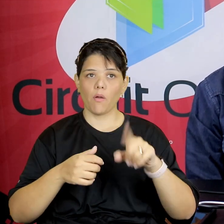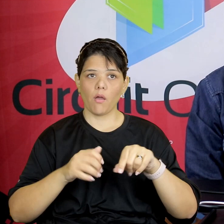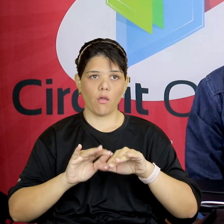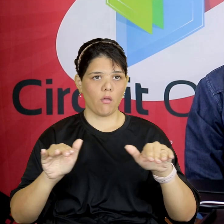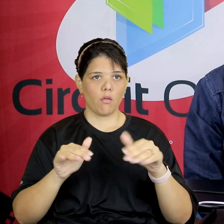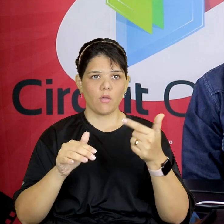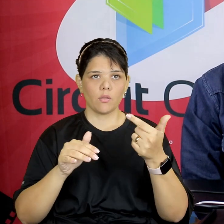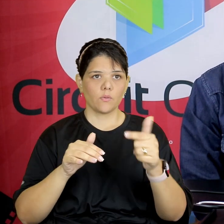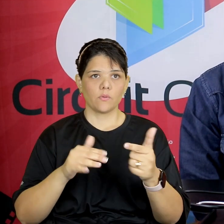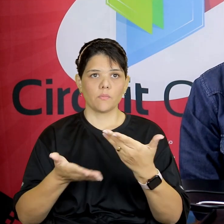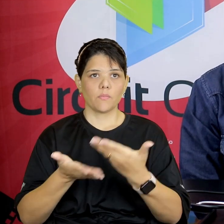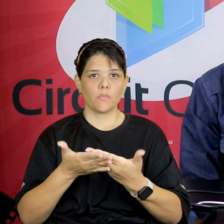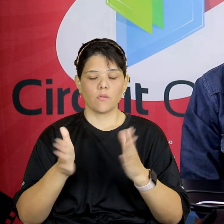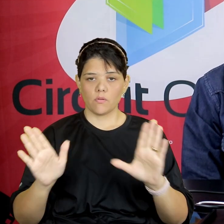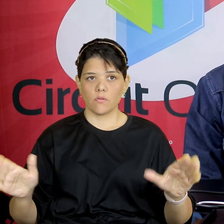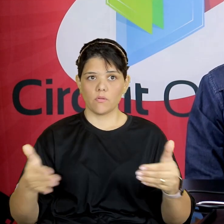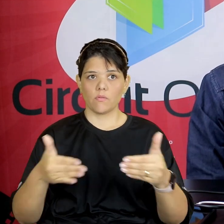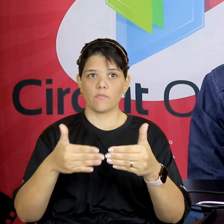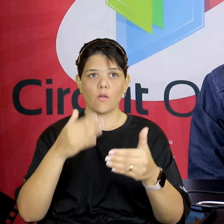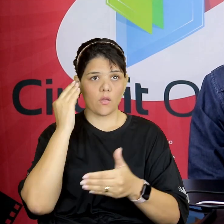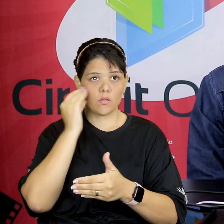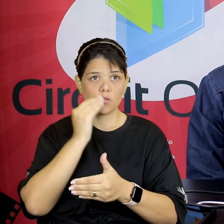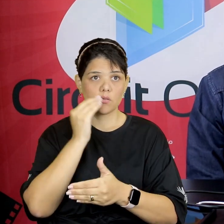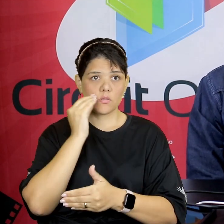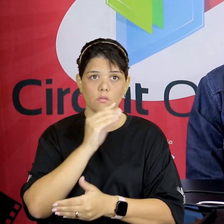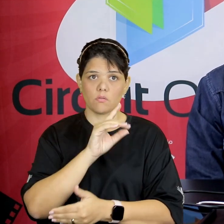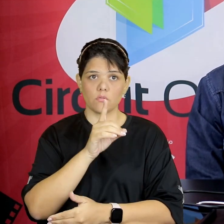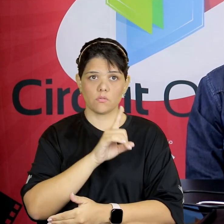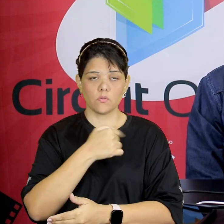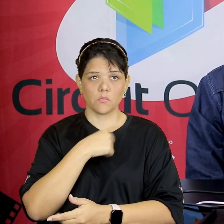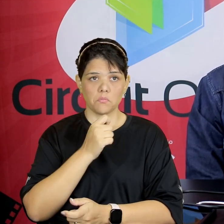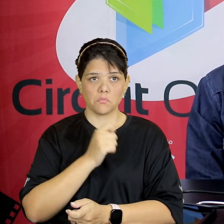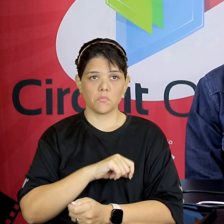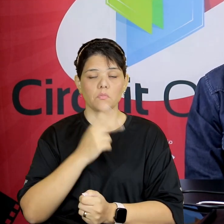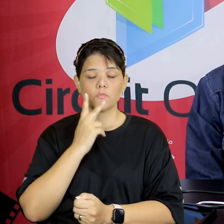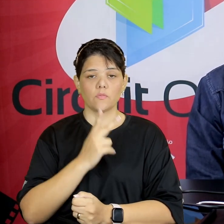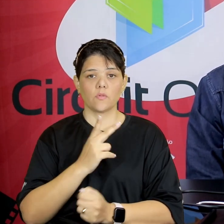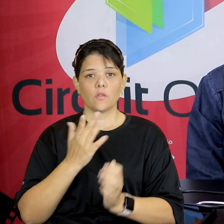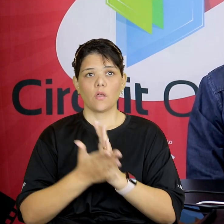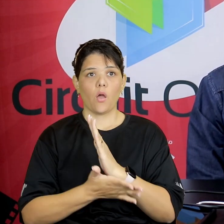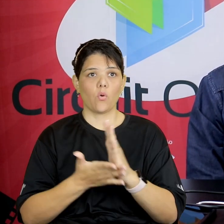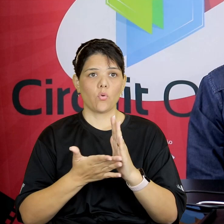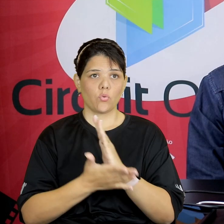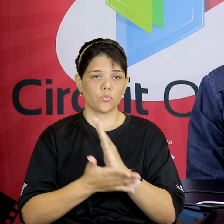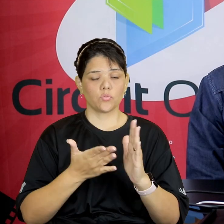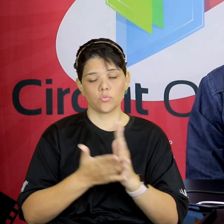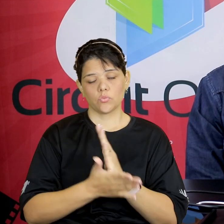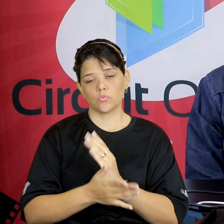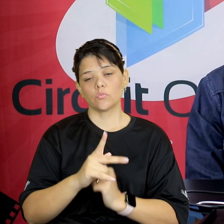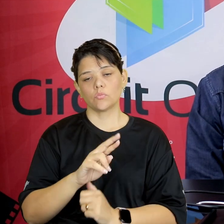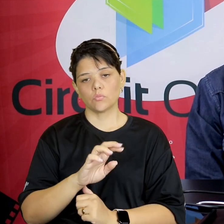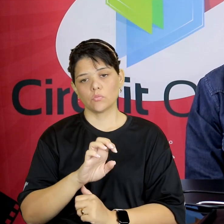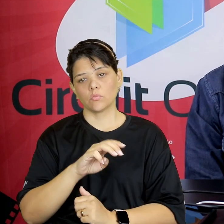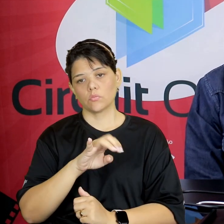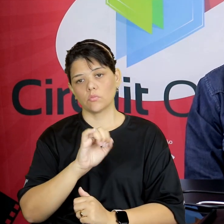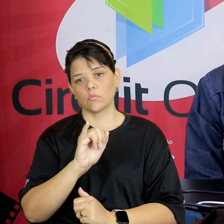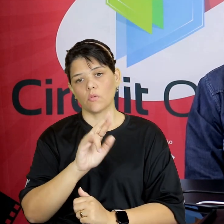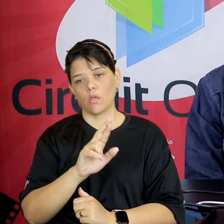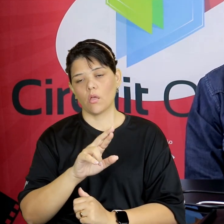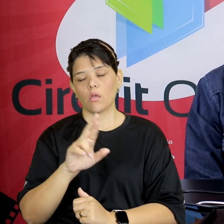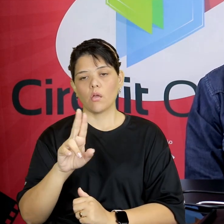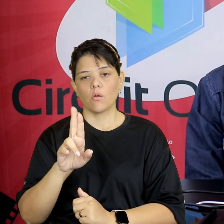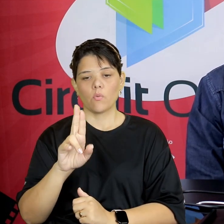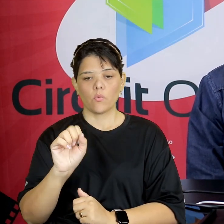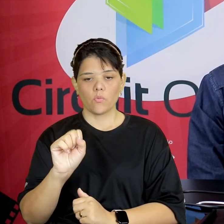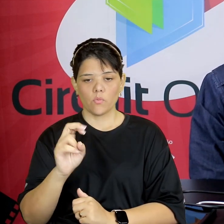vai ter uma aula focada para editar pelo celular, eu posso falar alguns. Tem o Premiere Rush e o CapCut, que eu recomendo